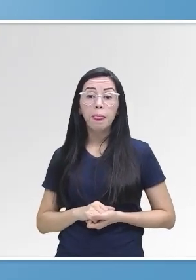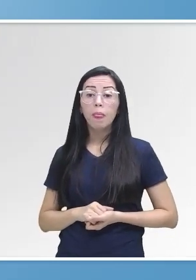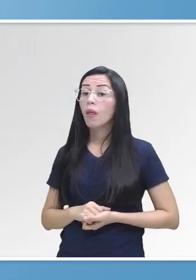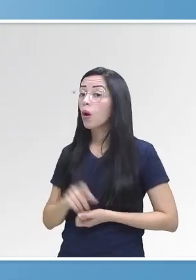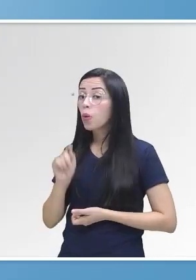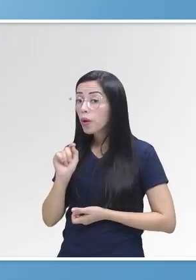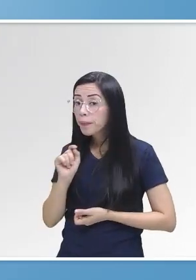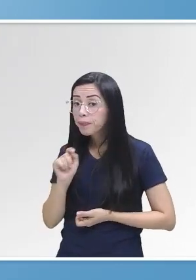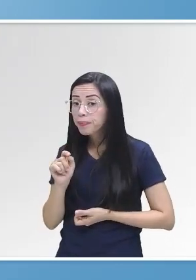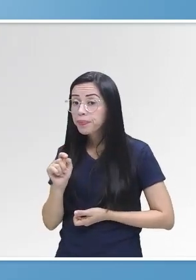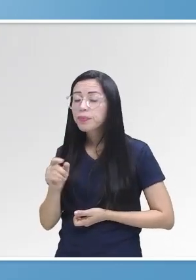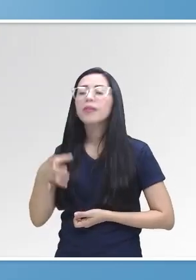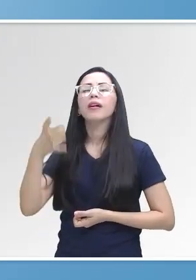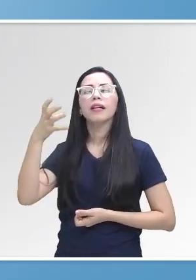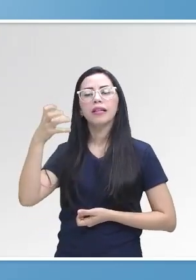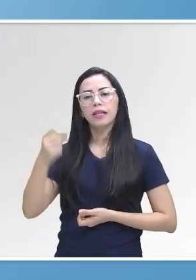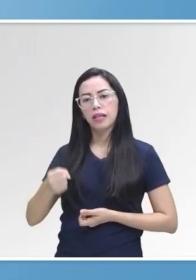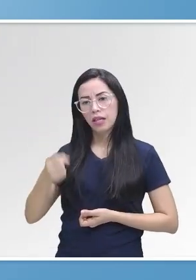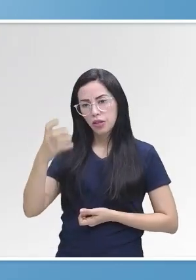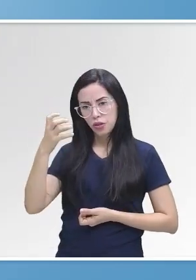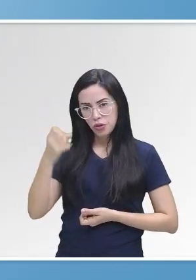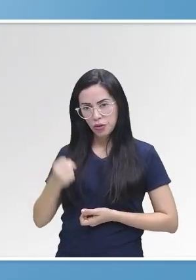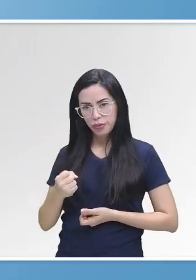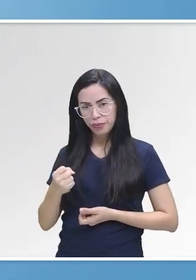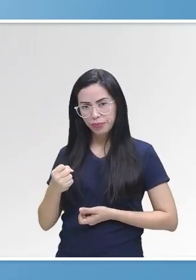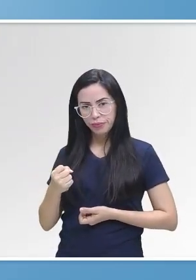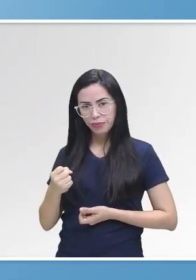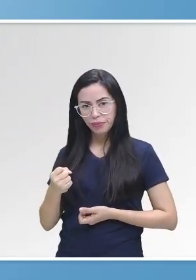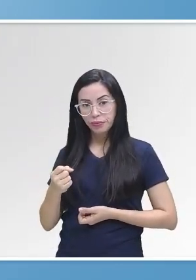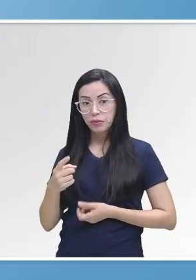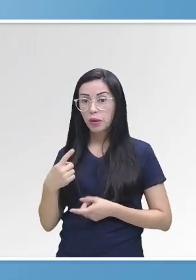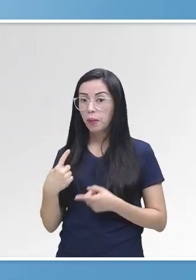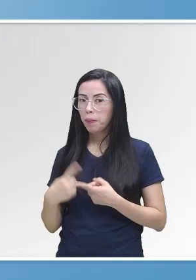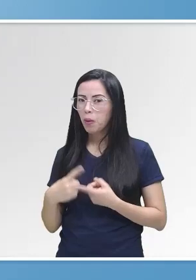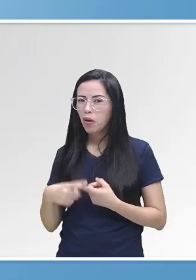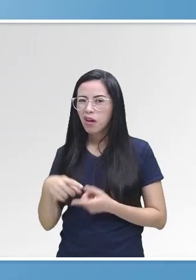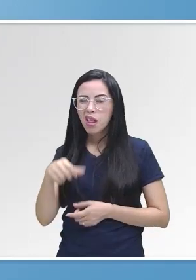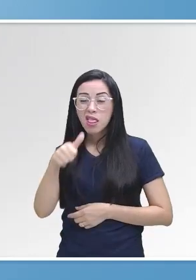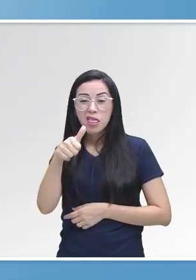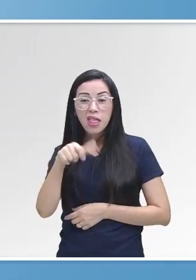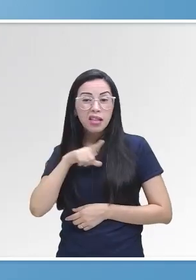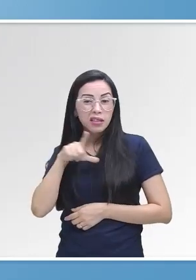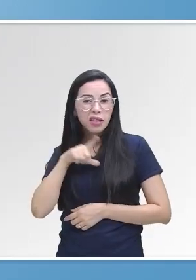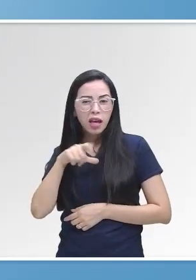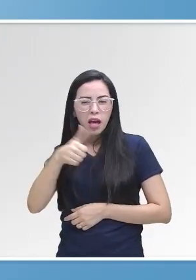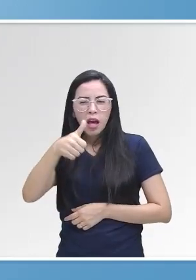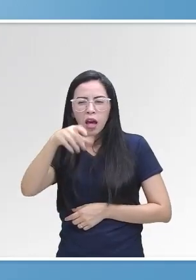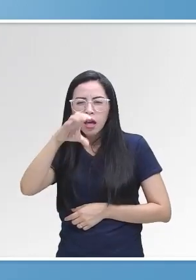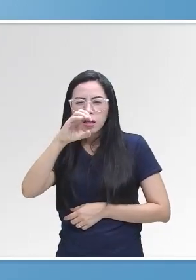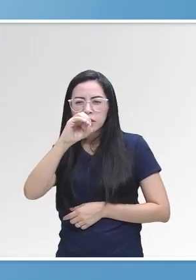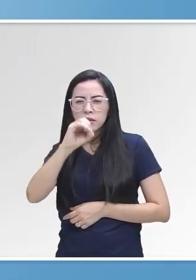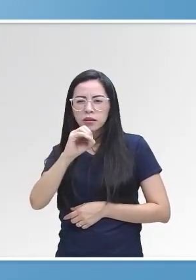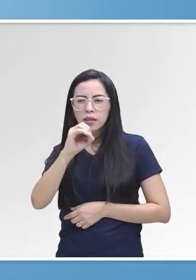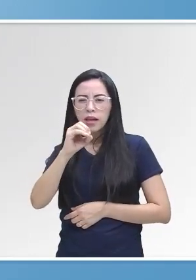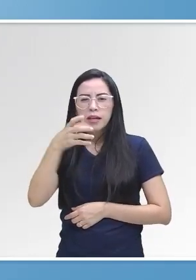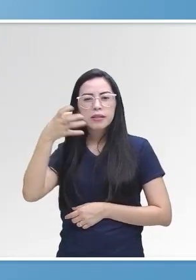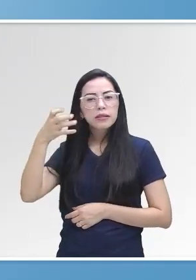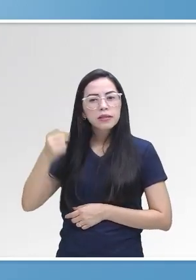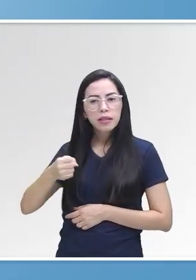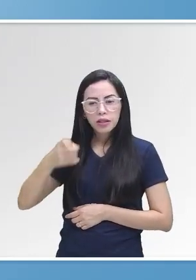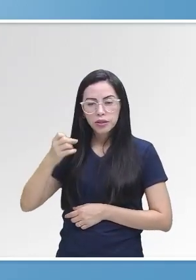é a Rafa de lixo porque ó tem dentes tem maior quantidade